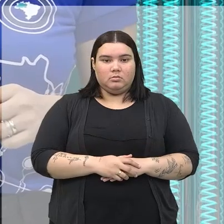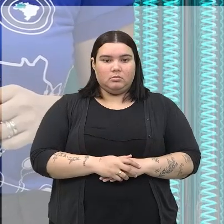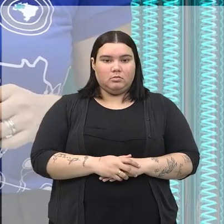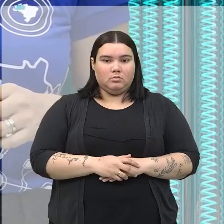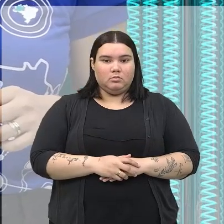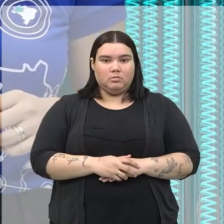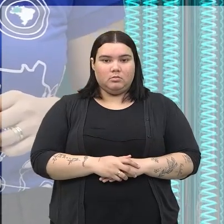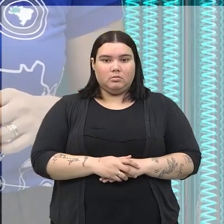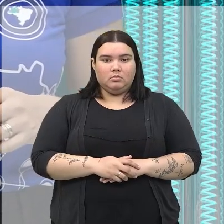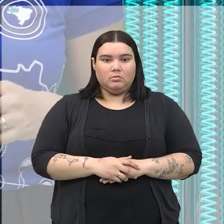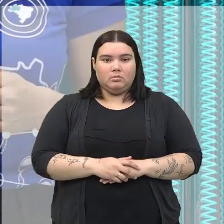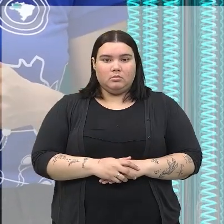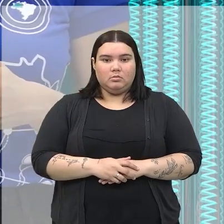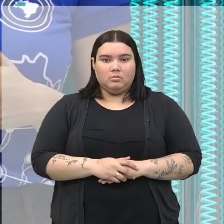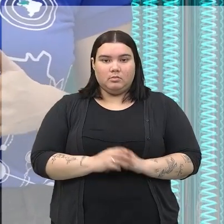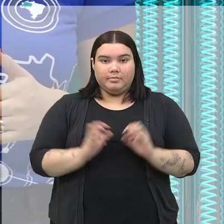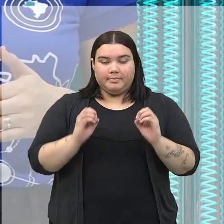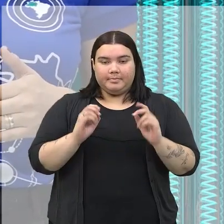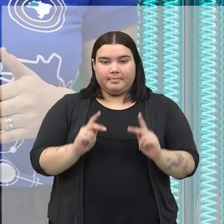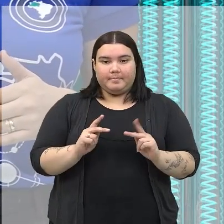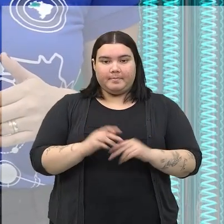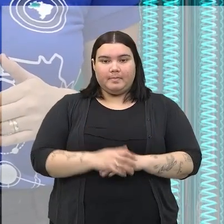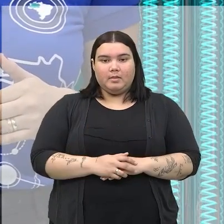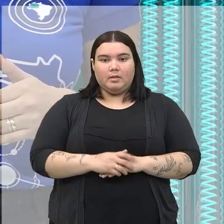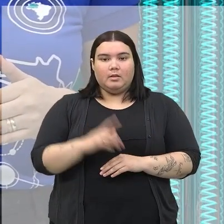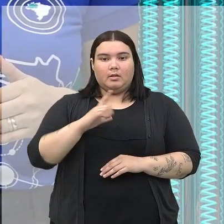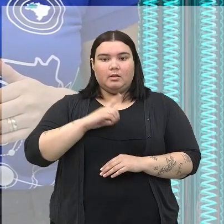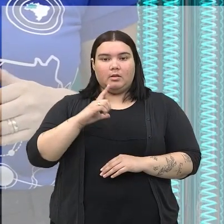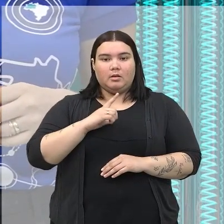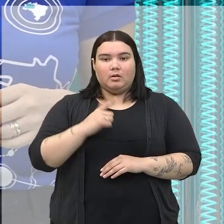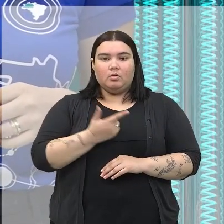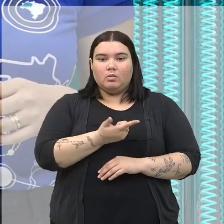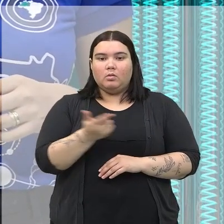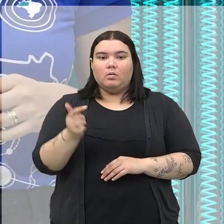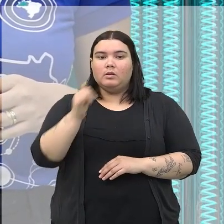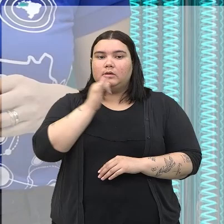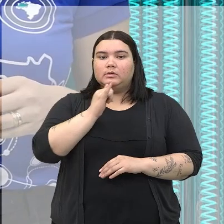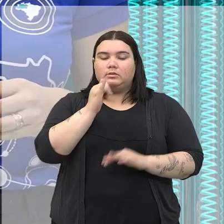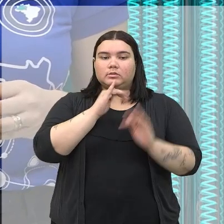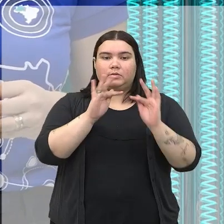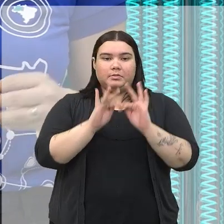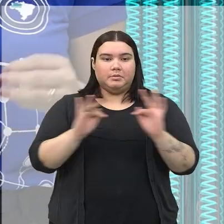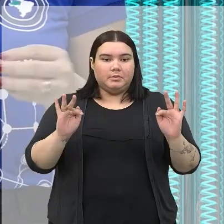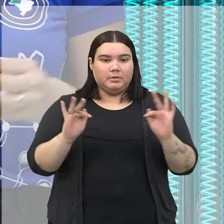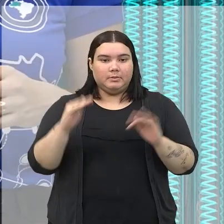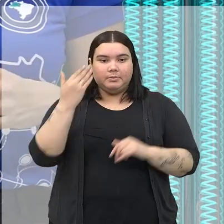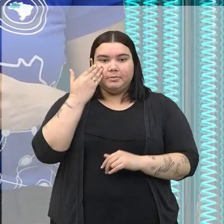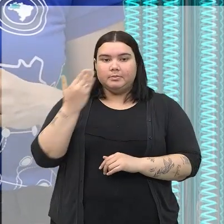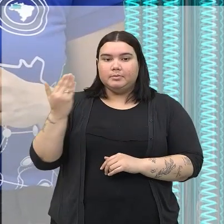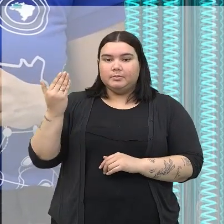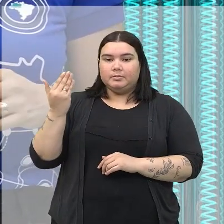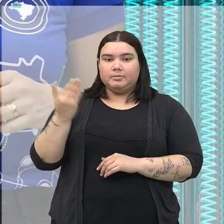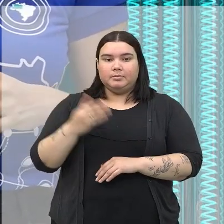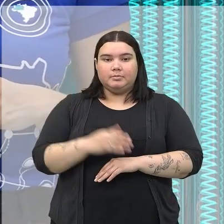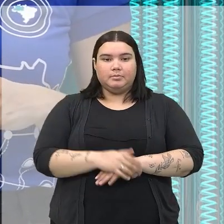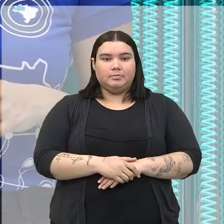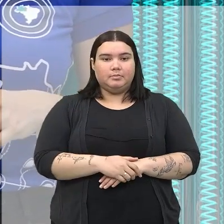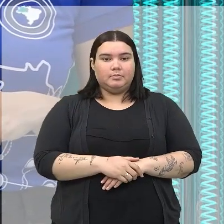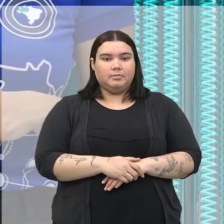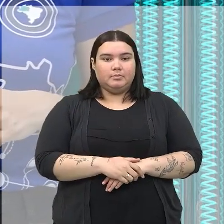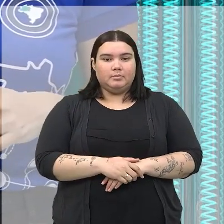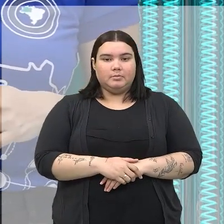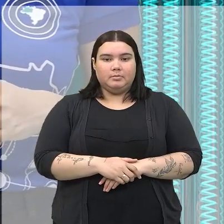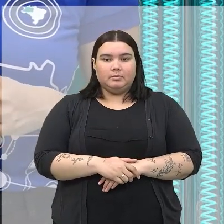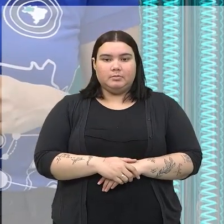the project, ok? E temos mais exemplos a respeito disso. They will move to a